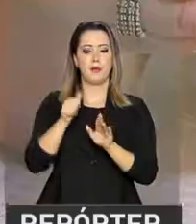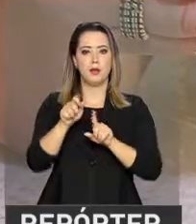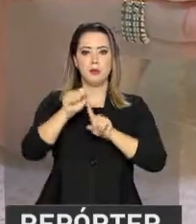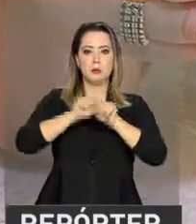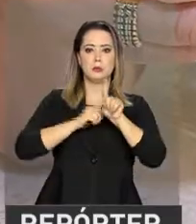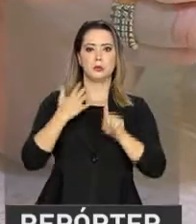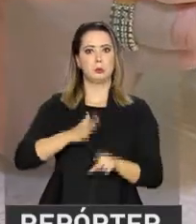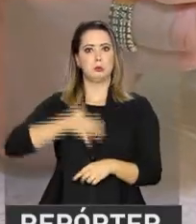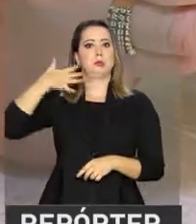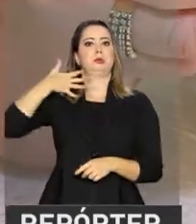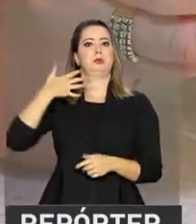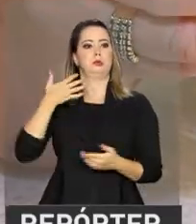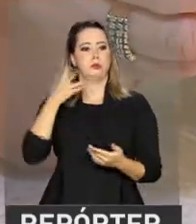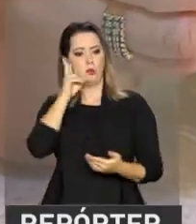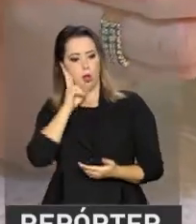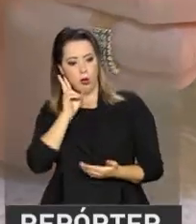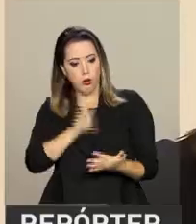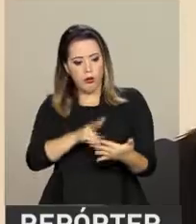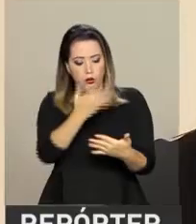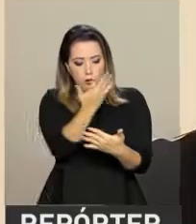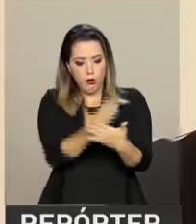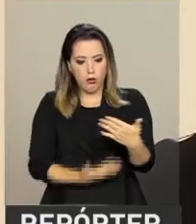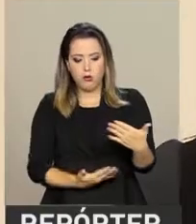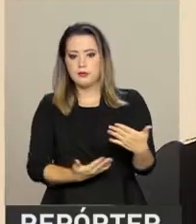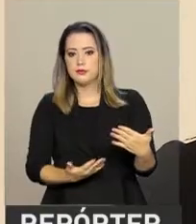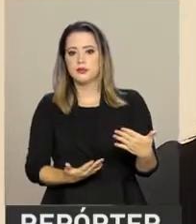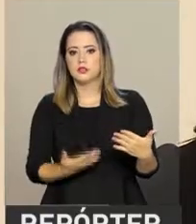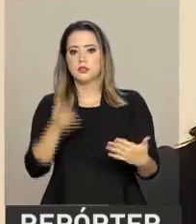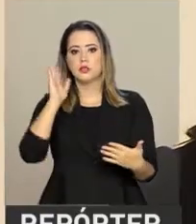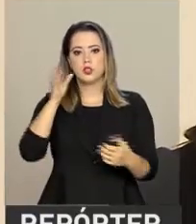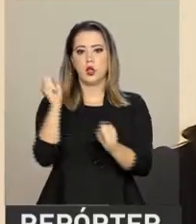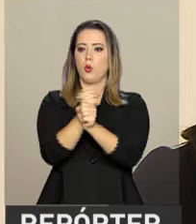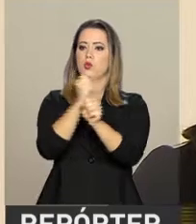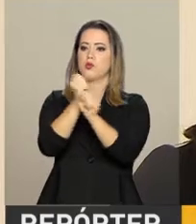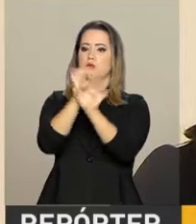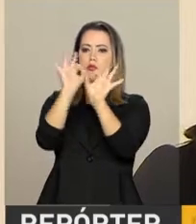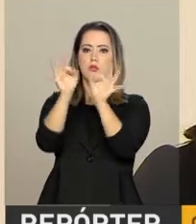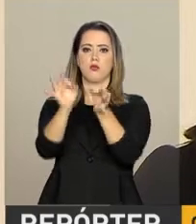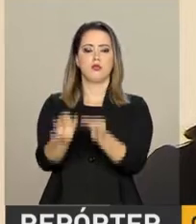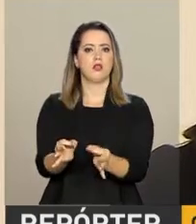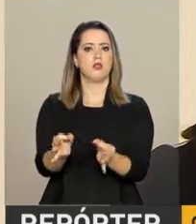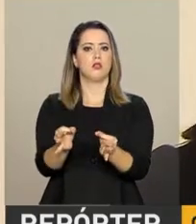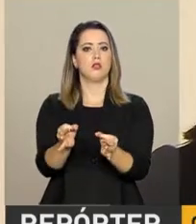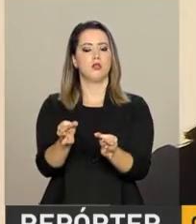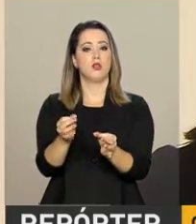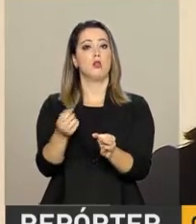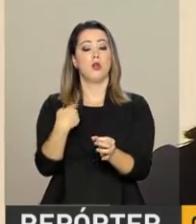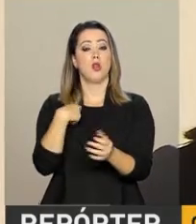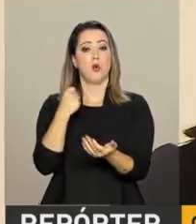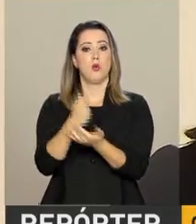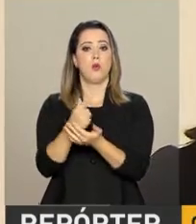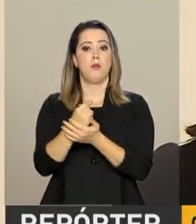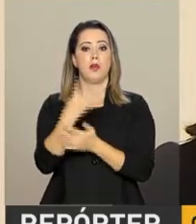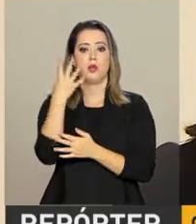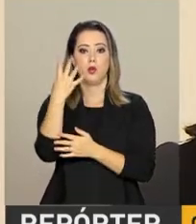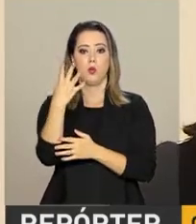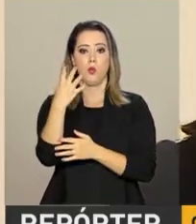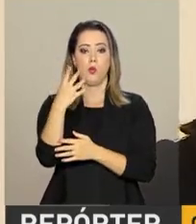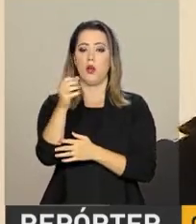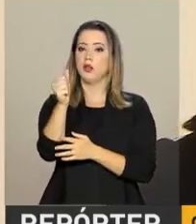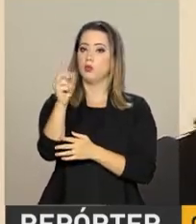local veio o susto com a conta de luz já estava com a casa construída comprei quatro ar condicionado